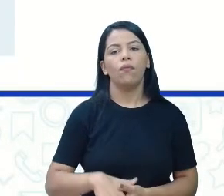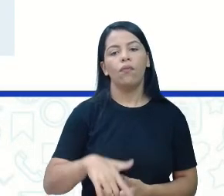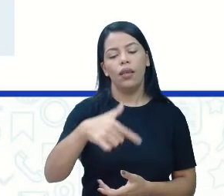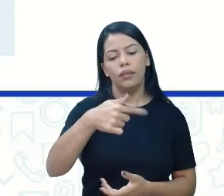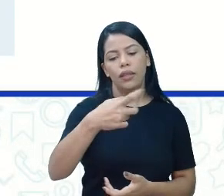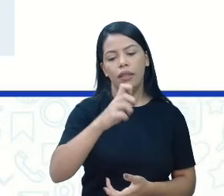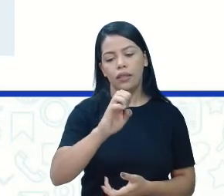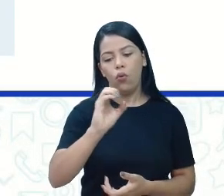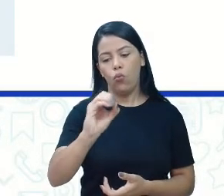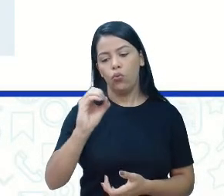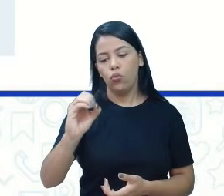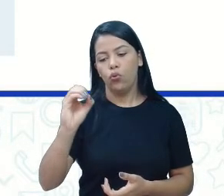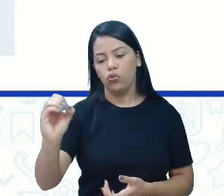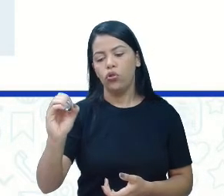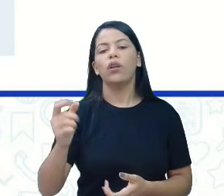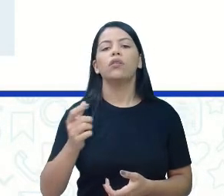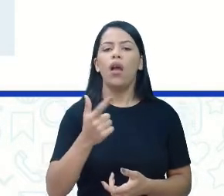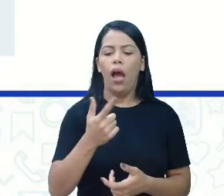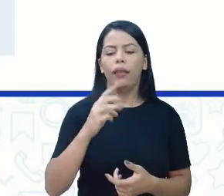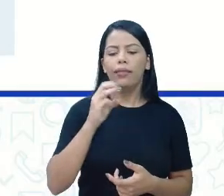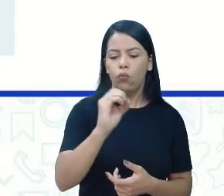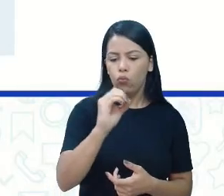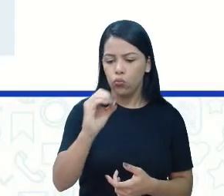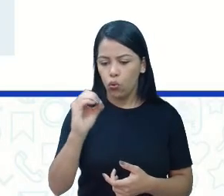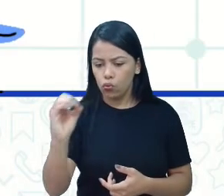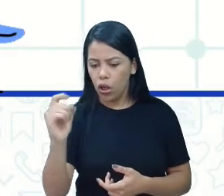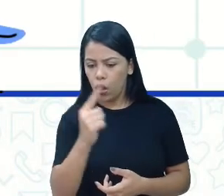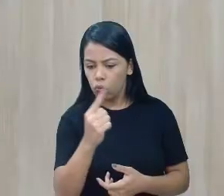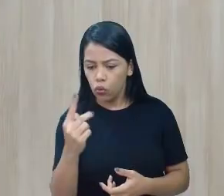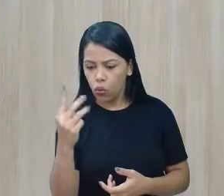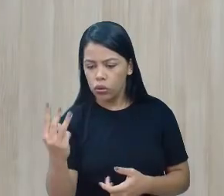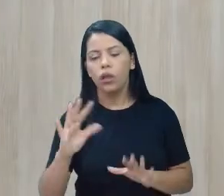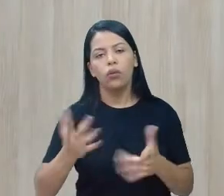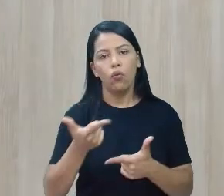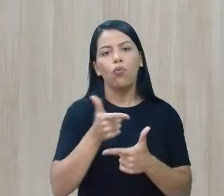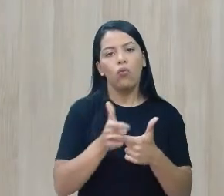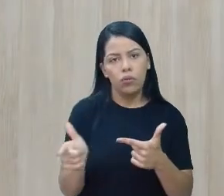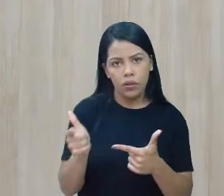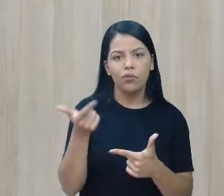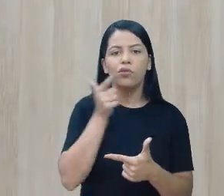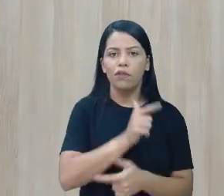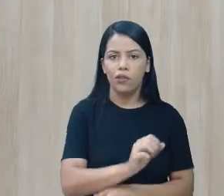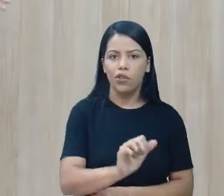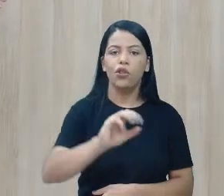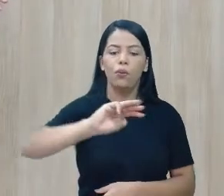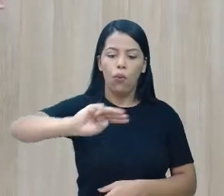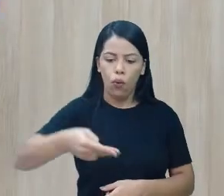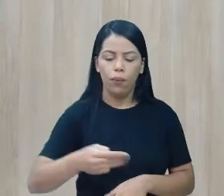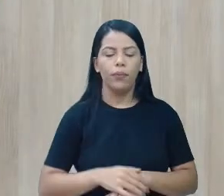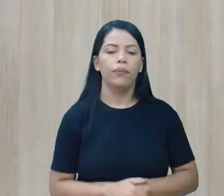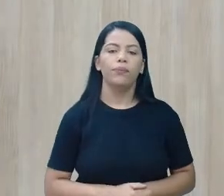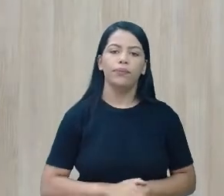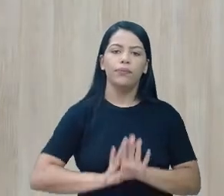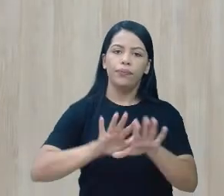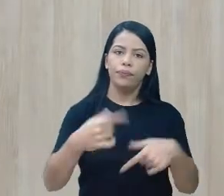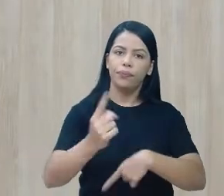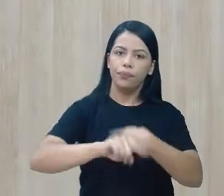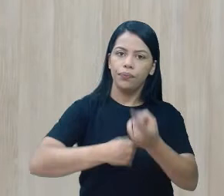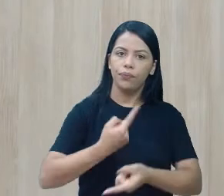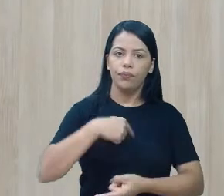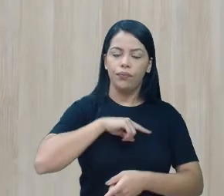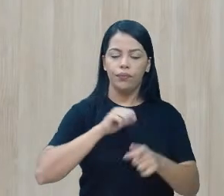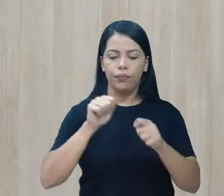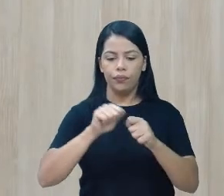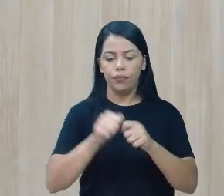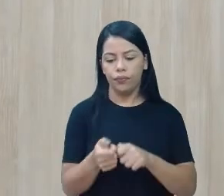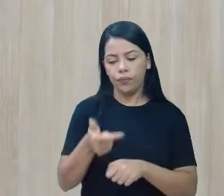zeros ali no final, então vai dividir por 1000, beleza? Bom, depois de a gente ter feito essa revisão, eu vou voltar ali com o